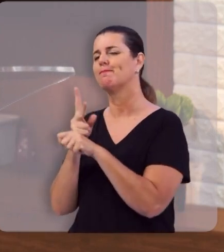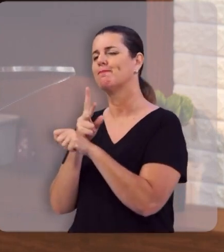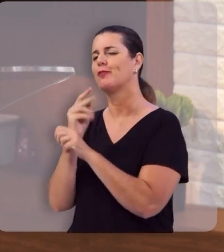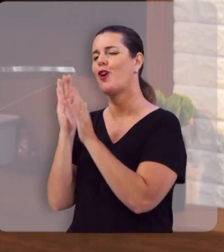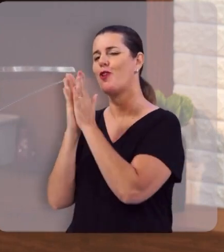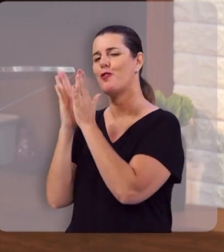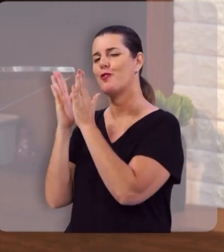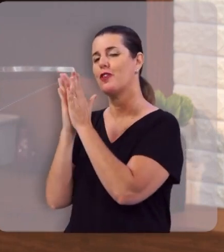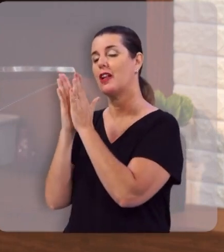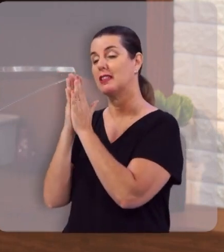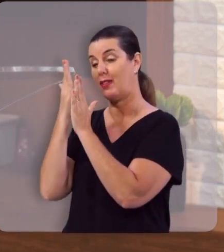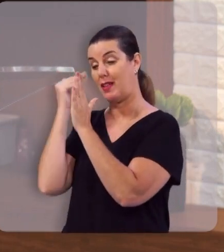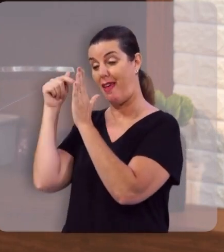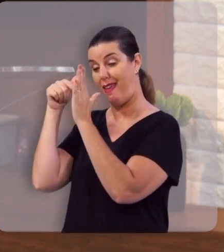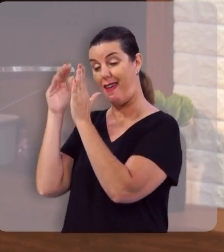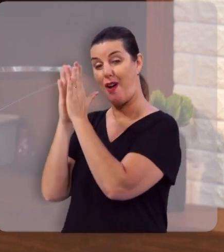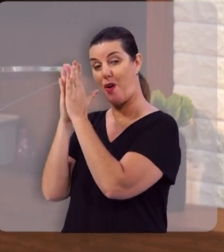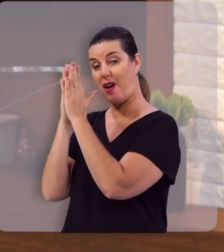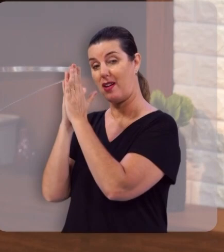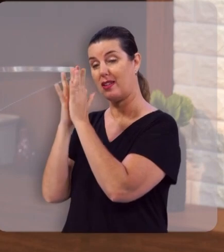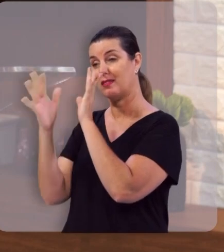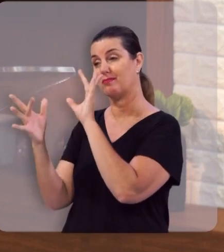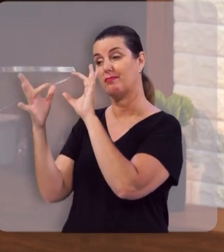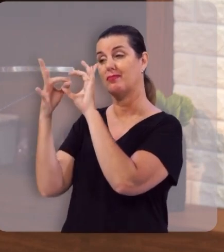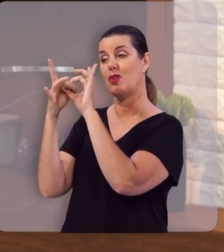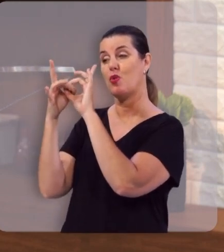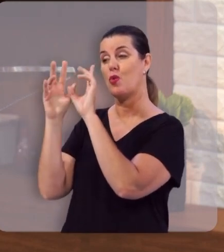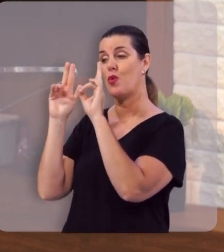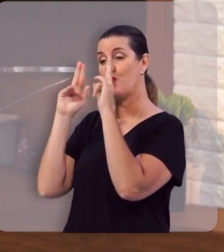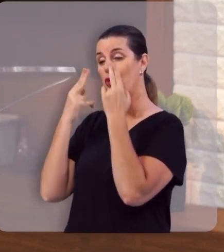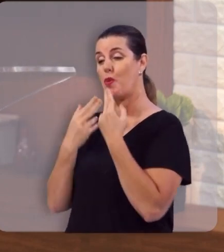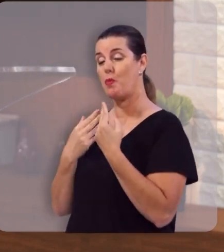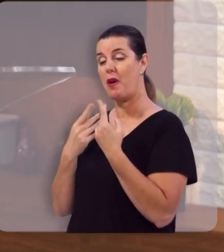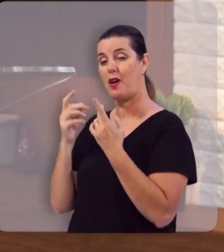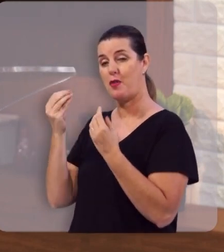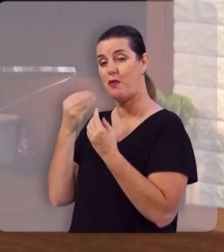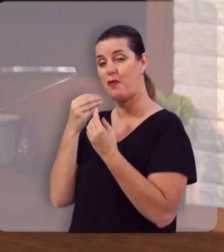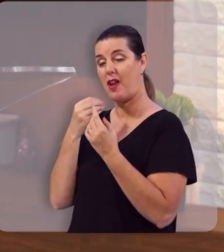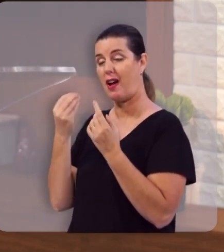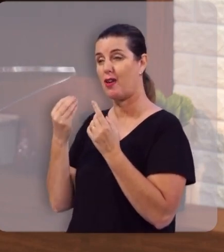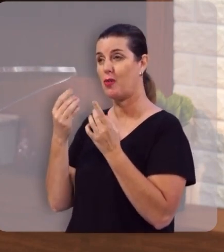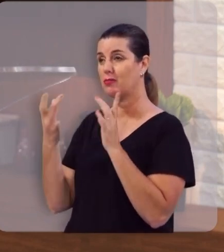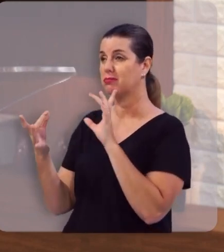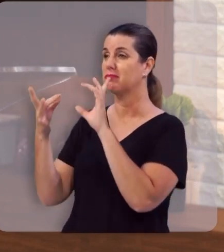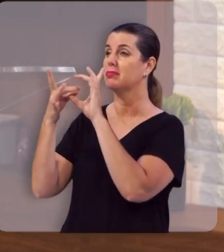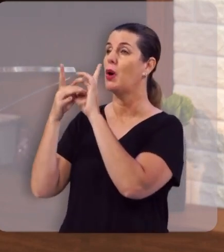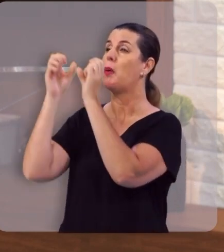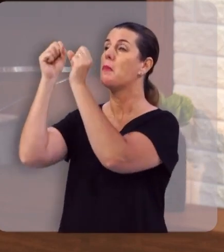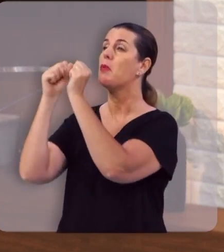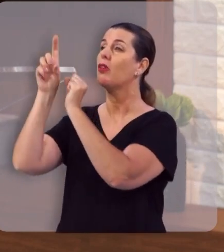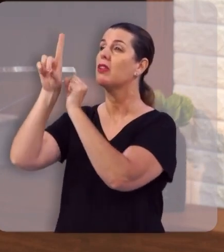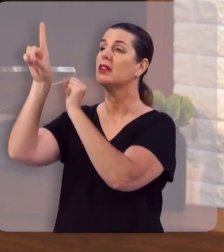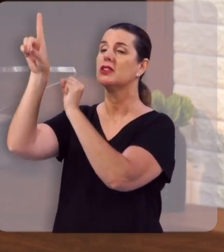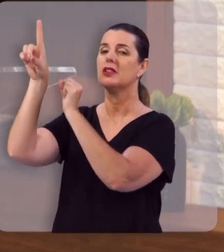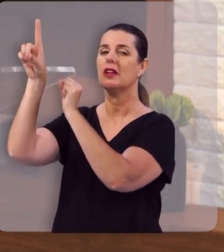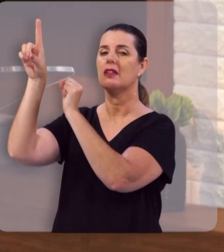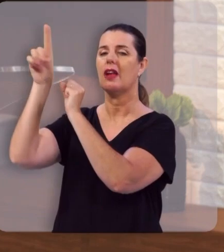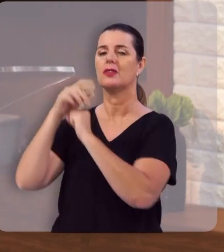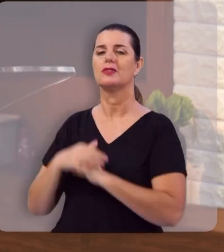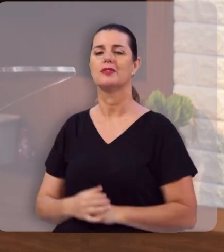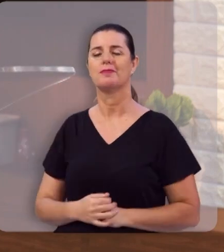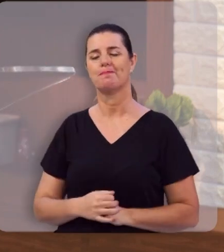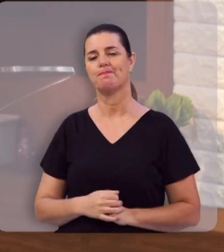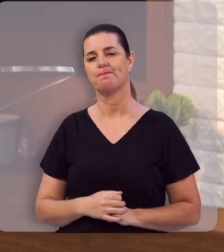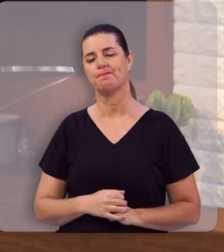oração, sabendo que a oração une a fraqueza humana à onipotência divina e conecta o altar da terra com o trono